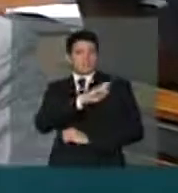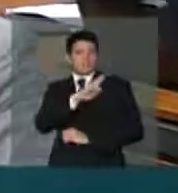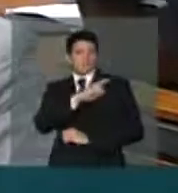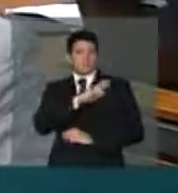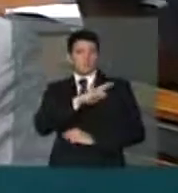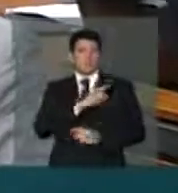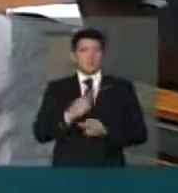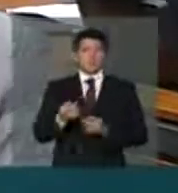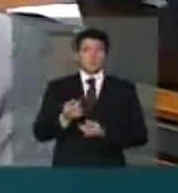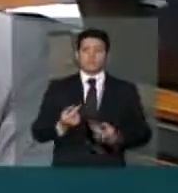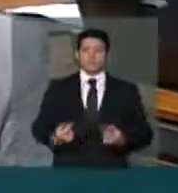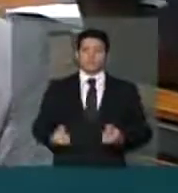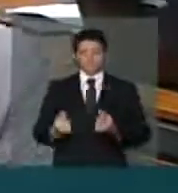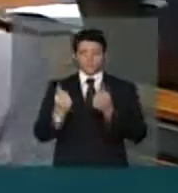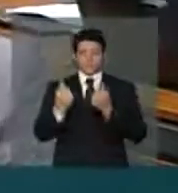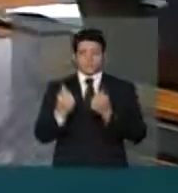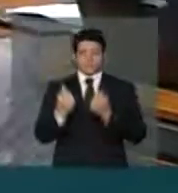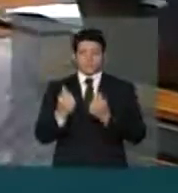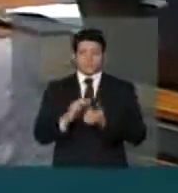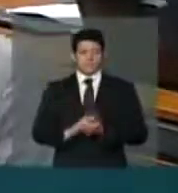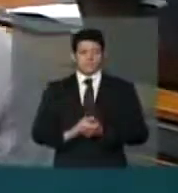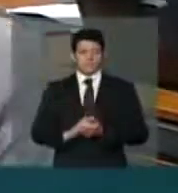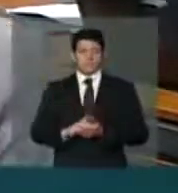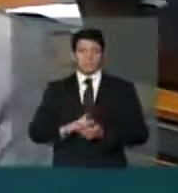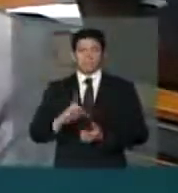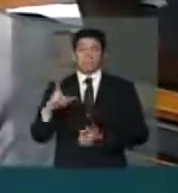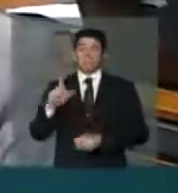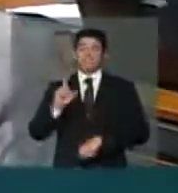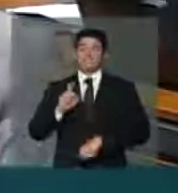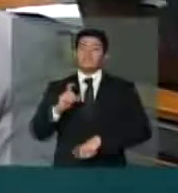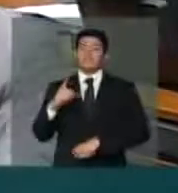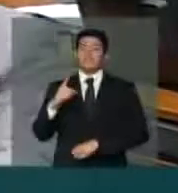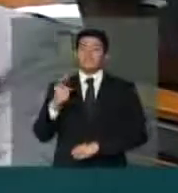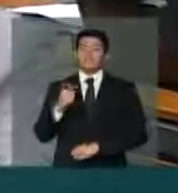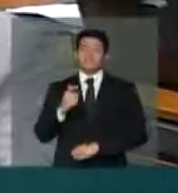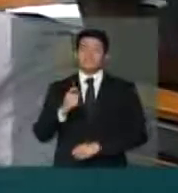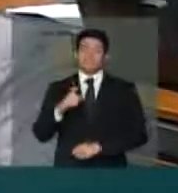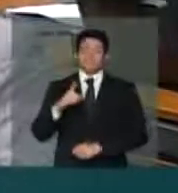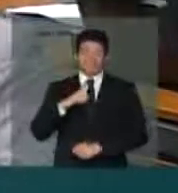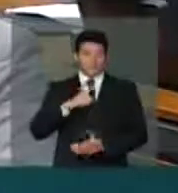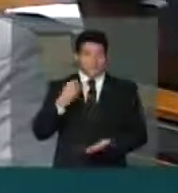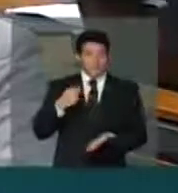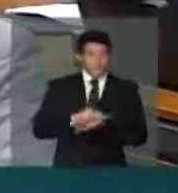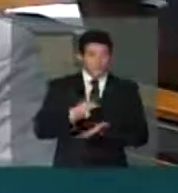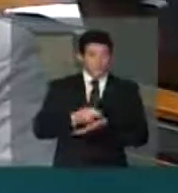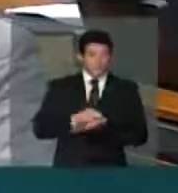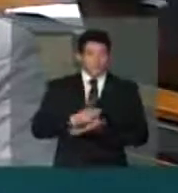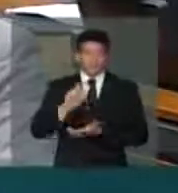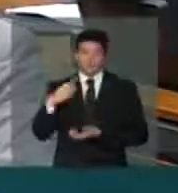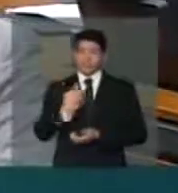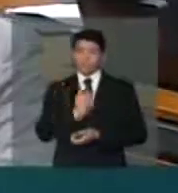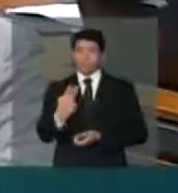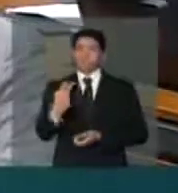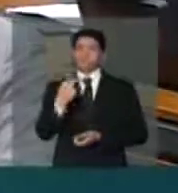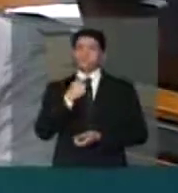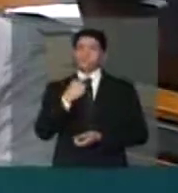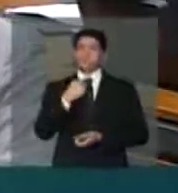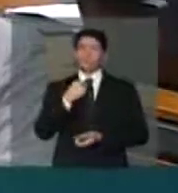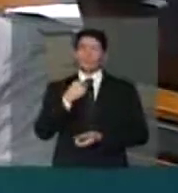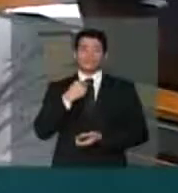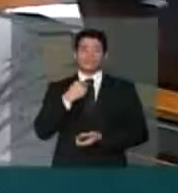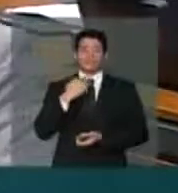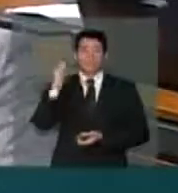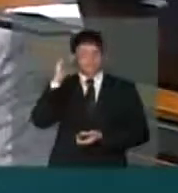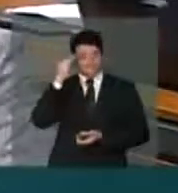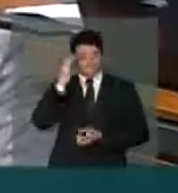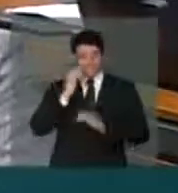disse, era dizer que havia esta obrigação e, consequentemente, não poderíamos considerar que ali havia número para